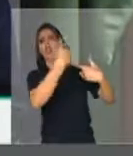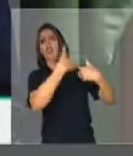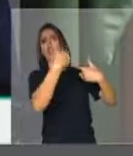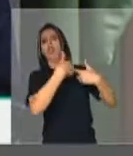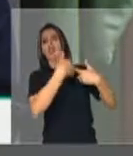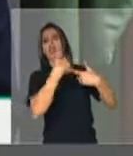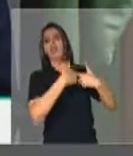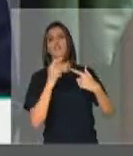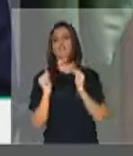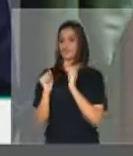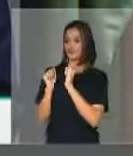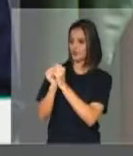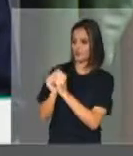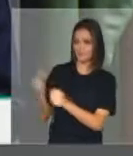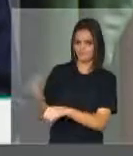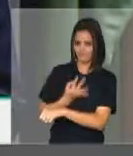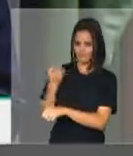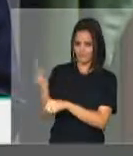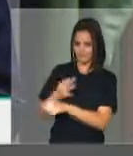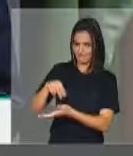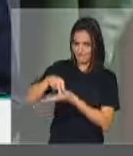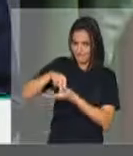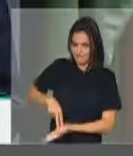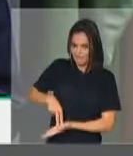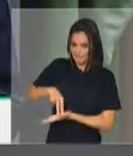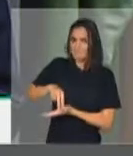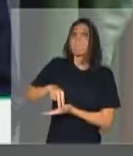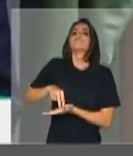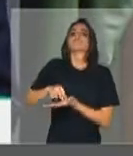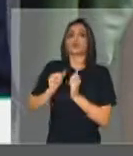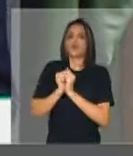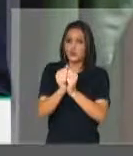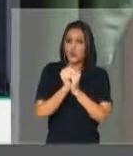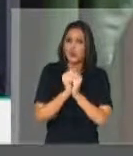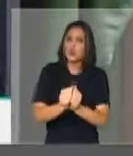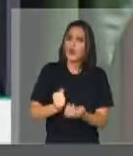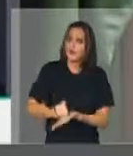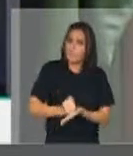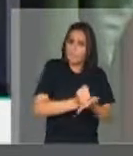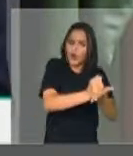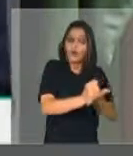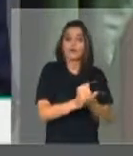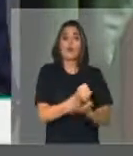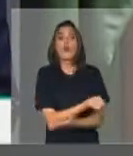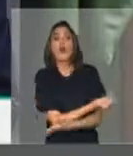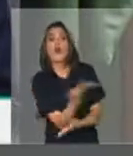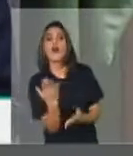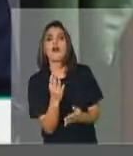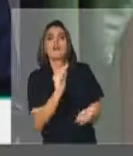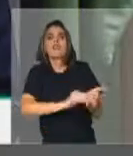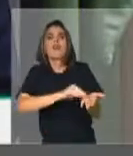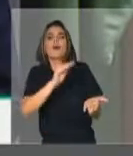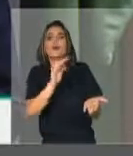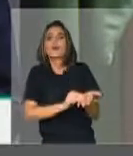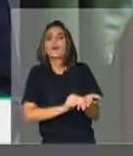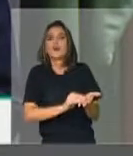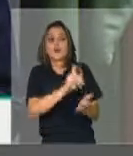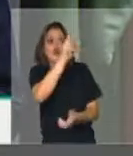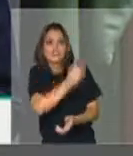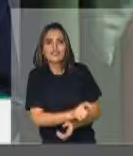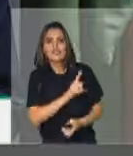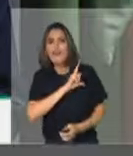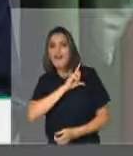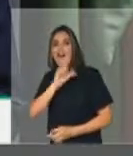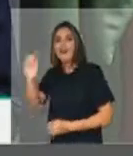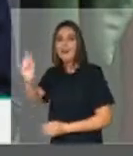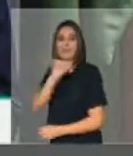pela imprensa, colocadas a mim e a outros colegas do Parlamento? Quantas vezes sentimos sua ausência quando saiu para ir